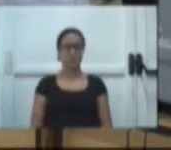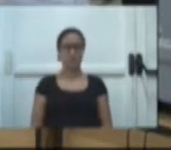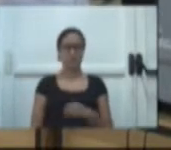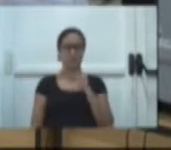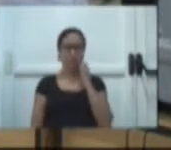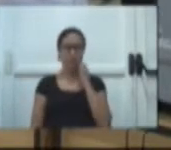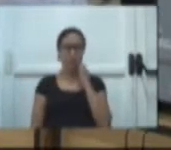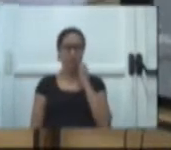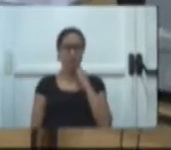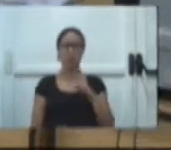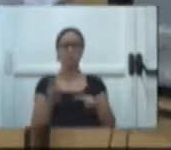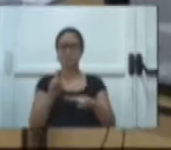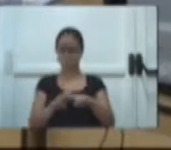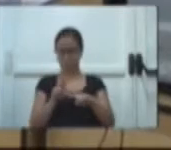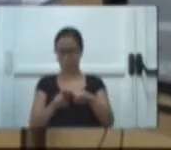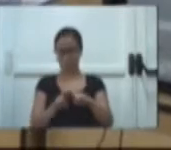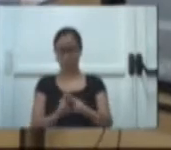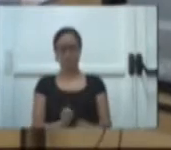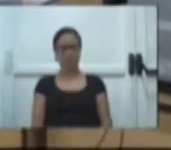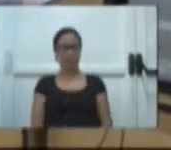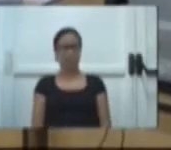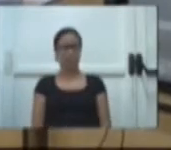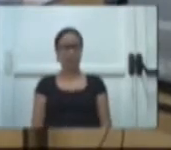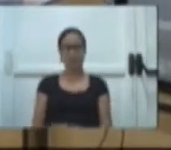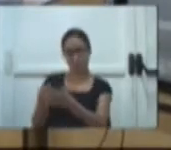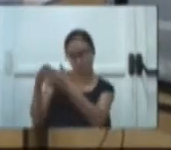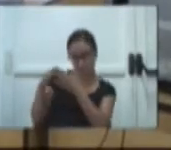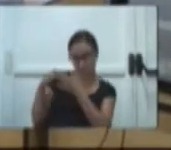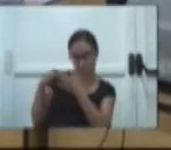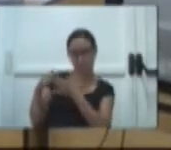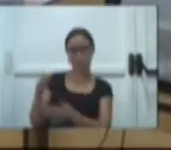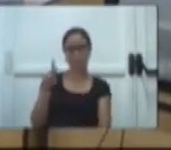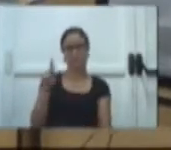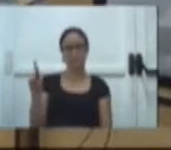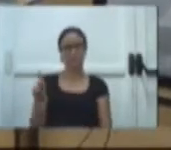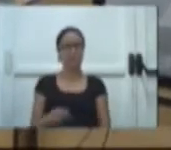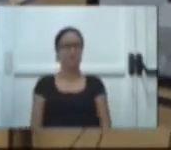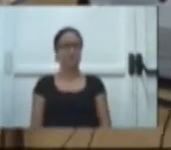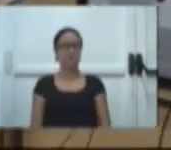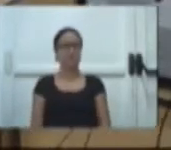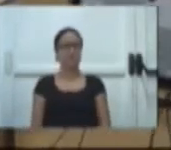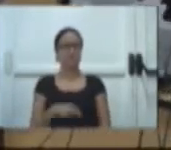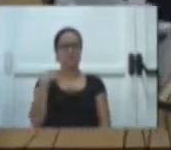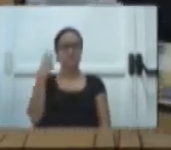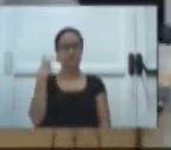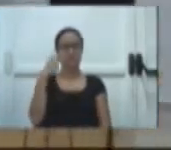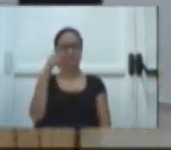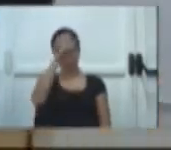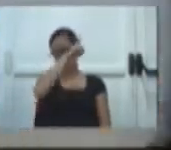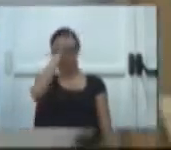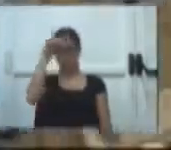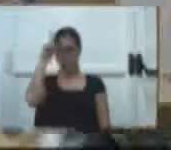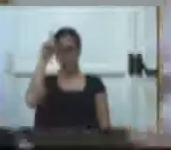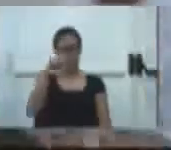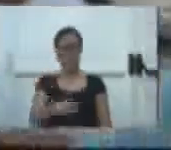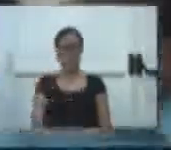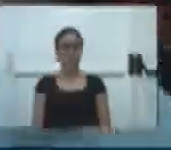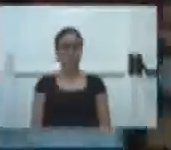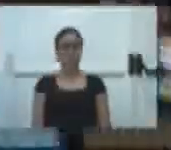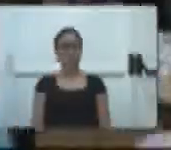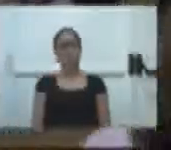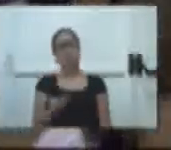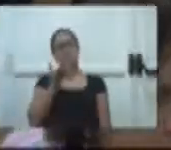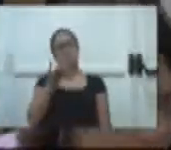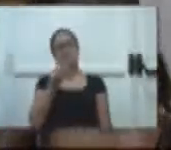Podemos nos assentar. Questão de ordem, presidente. Uma questão de ordem ao vereador Luizinho da Casa Quil. Confirmar minha